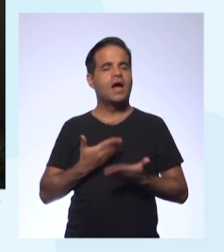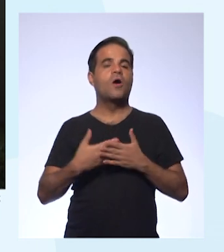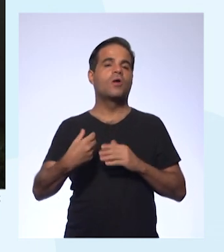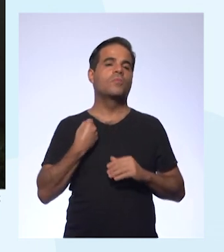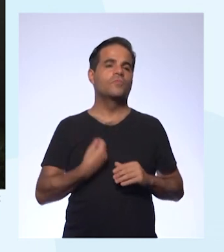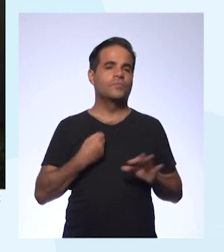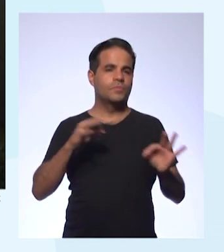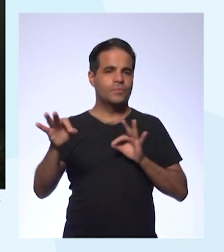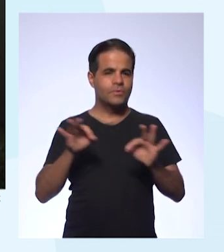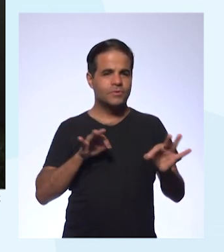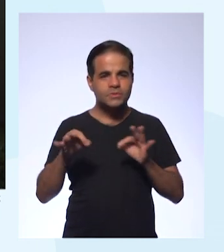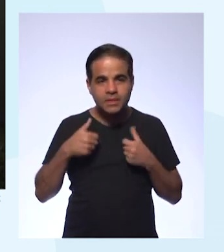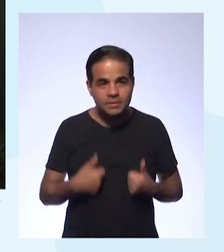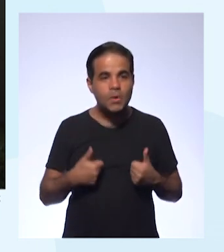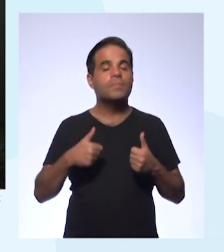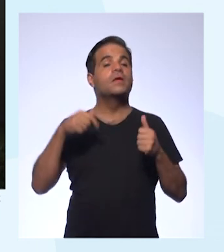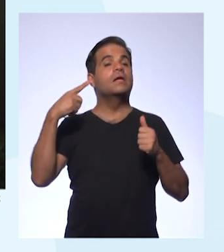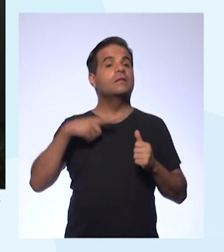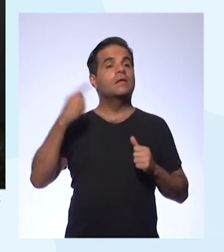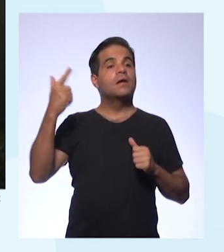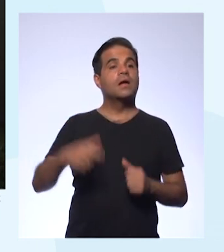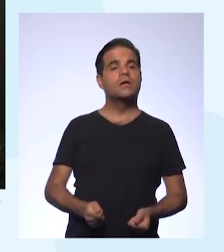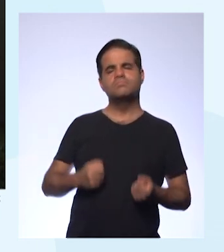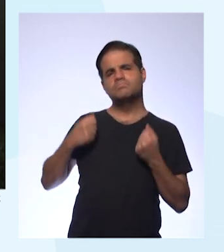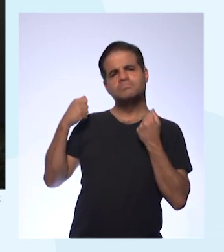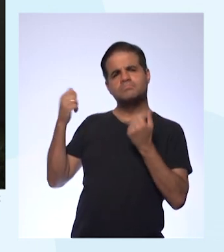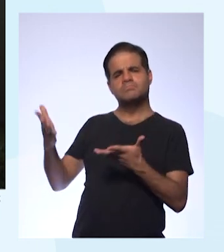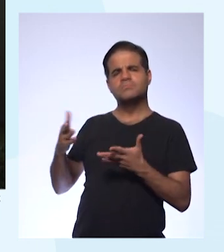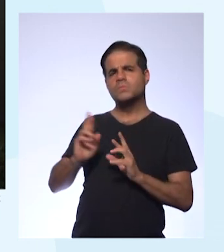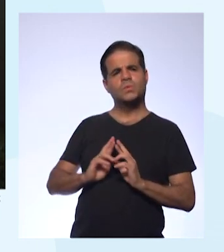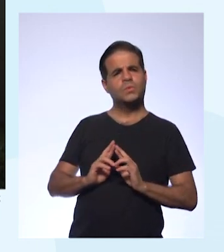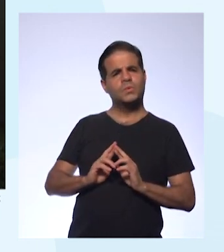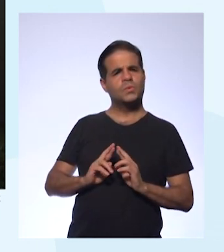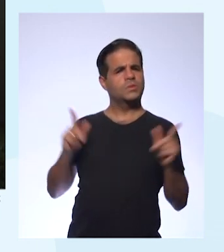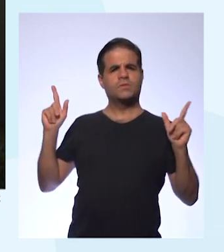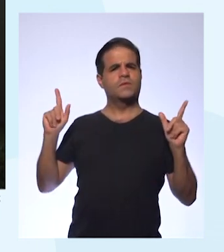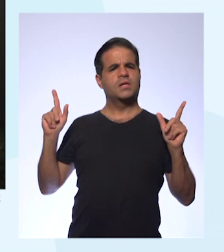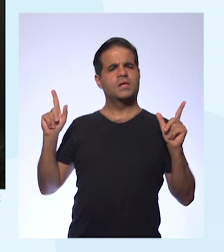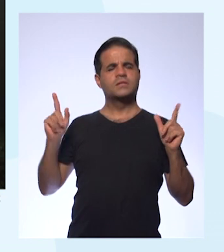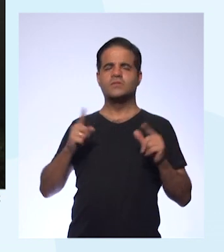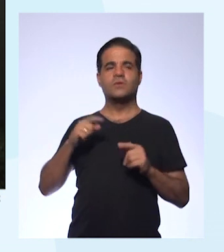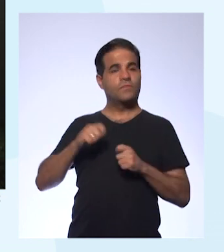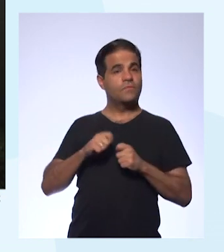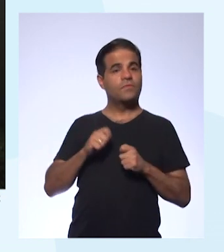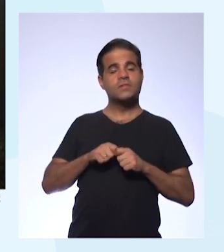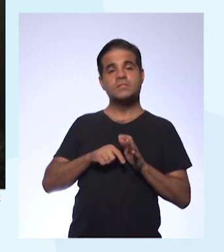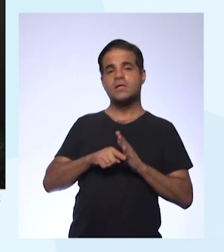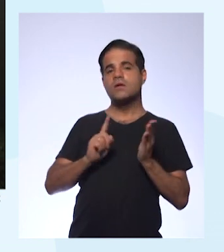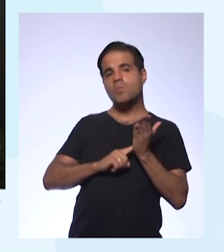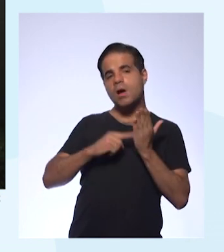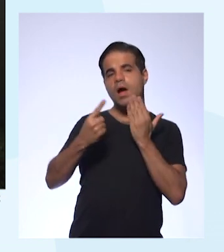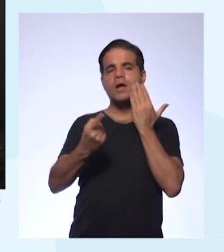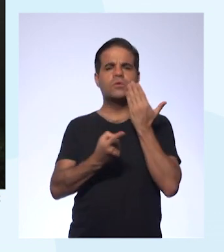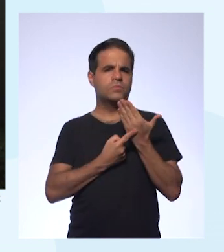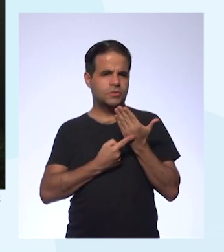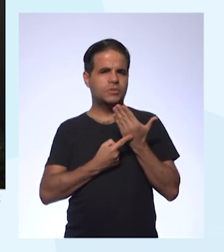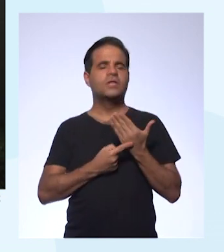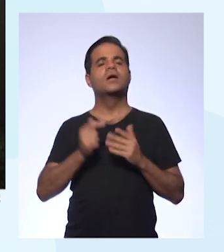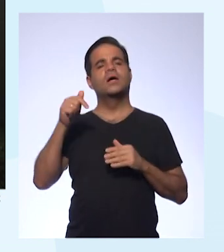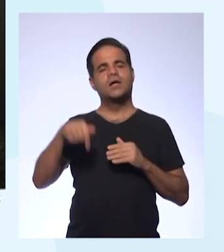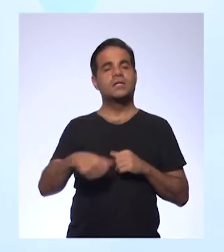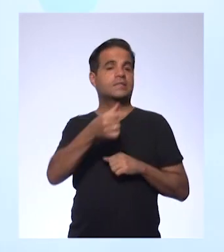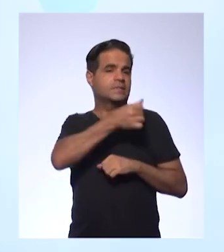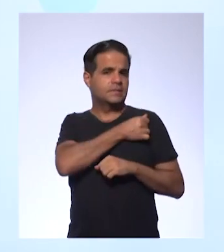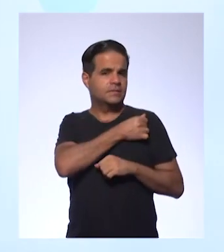vida. Certo? E aí, tem aí na imagem algo diferente que nós vamos fazer uma analogia. Com o sexto ano, eu sempre